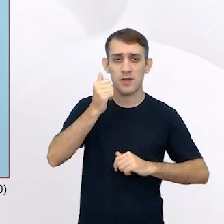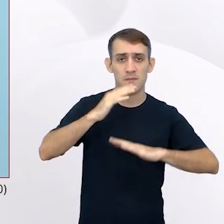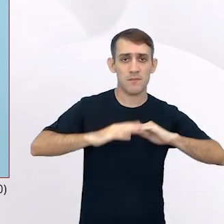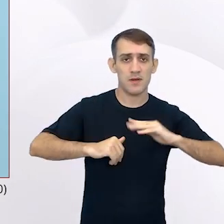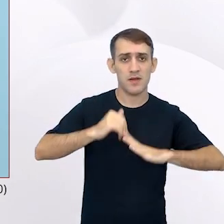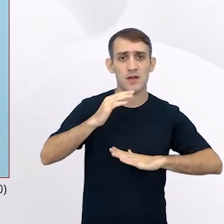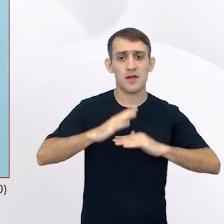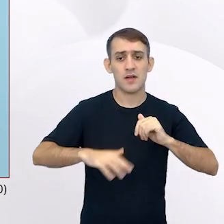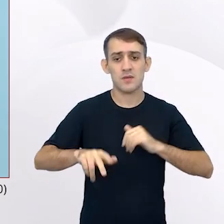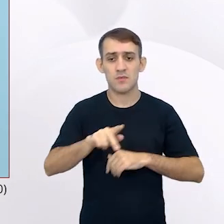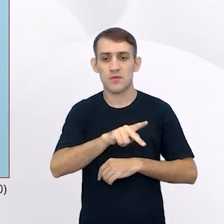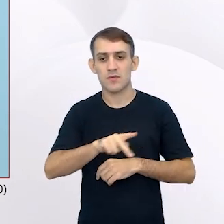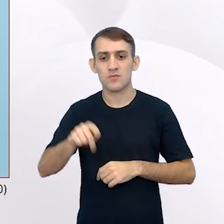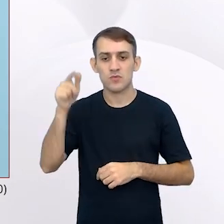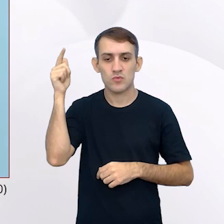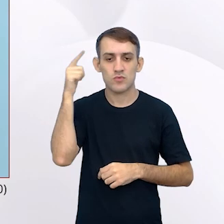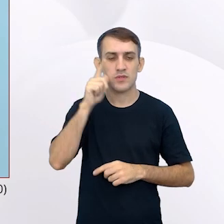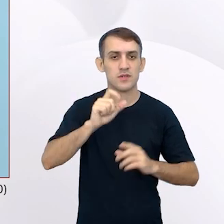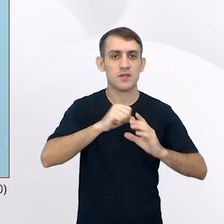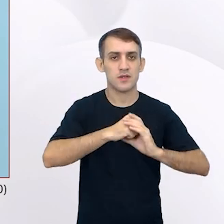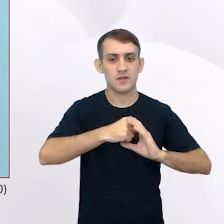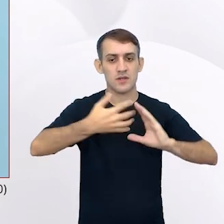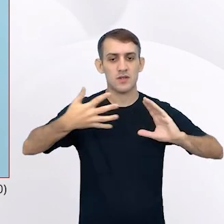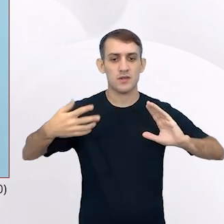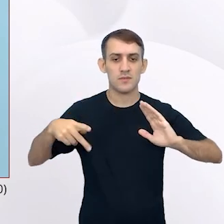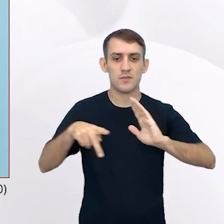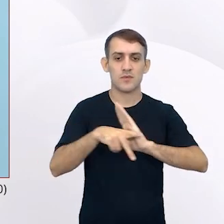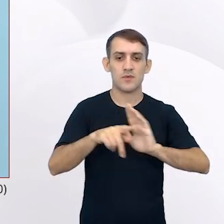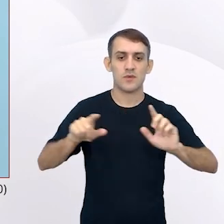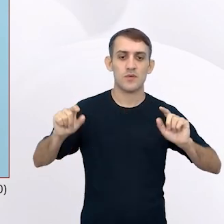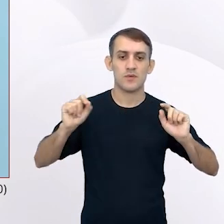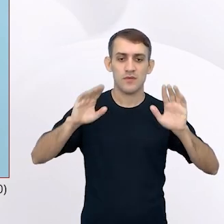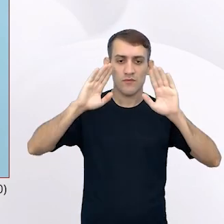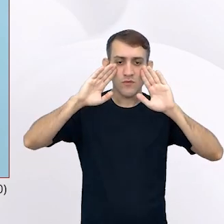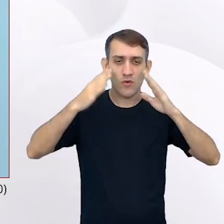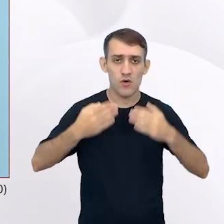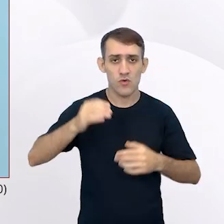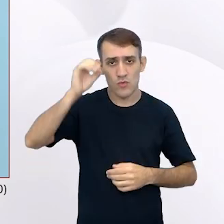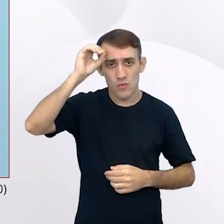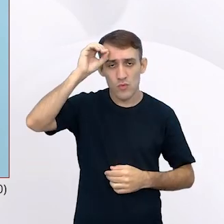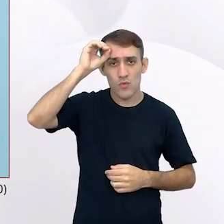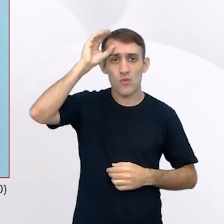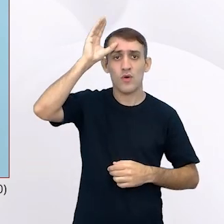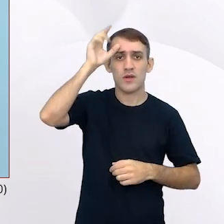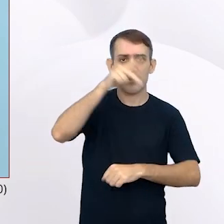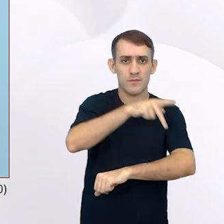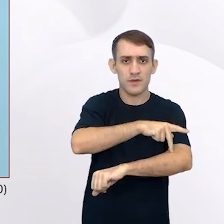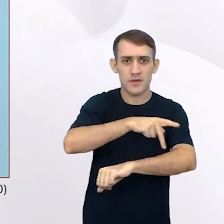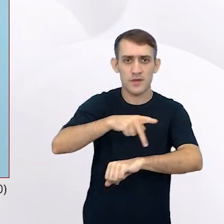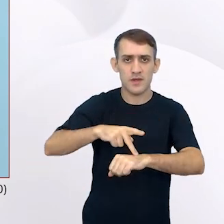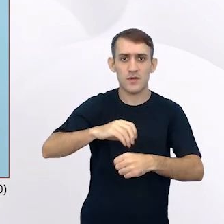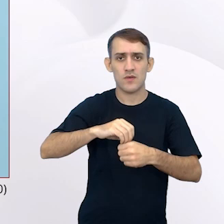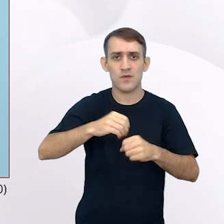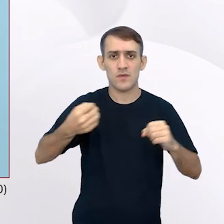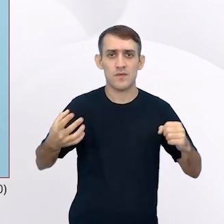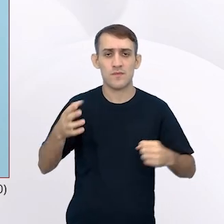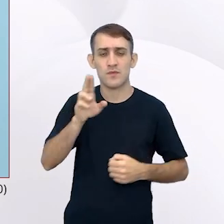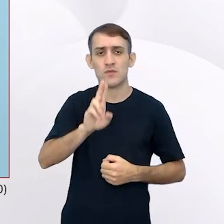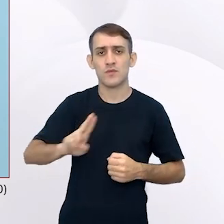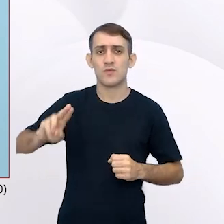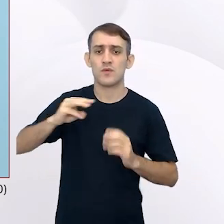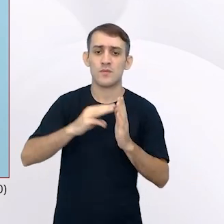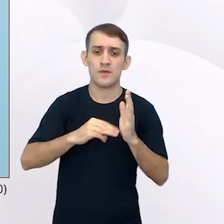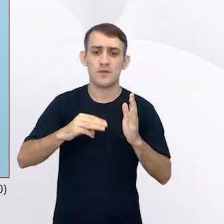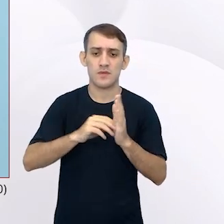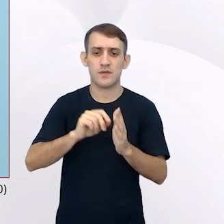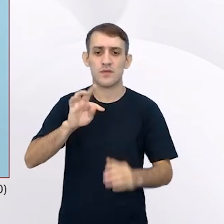prática docente, que deve atender às características de foco no conhecimento pedagógico do conteúdo, uso de metodologias ativas